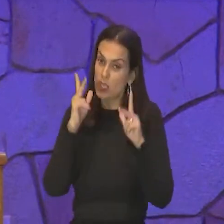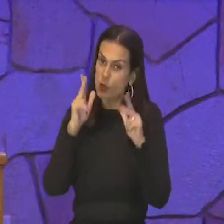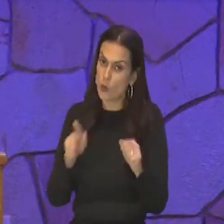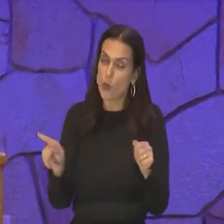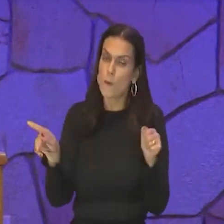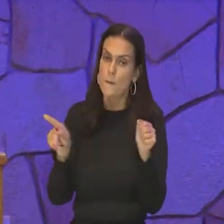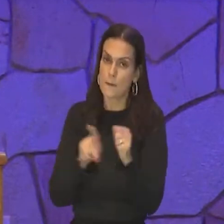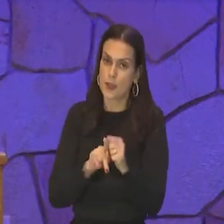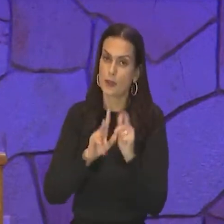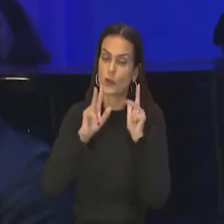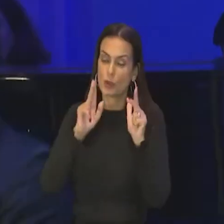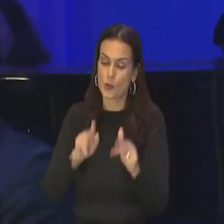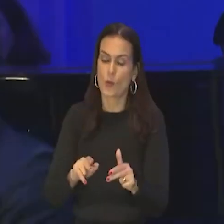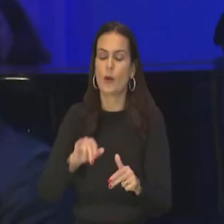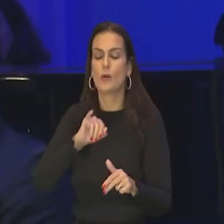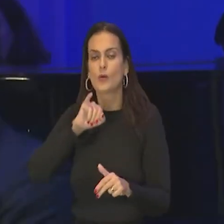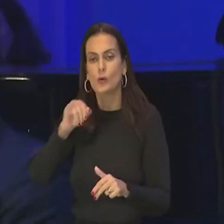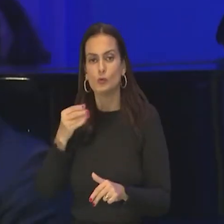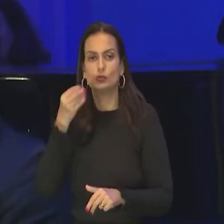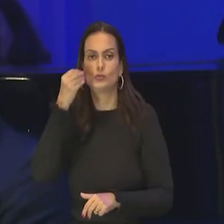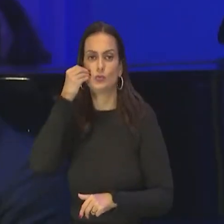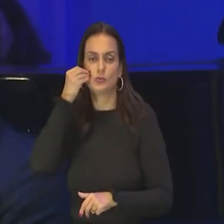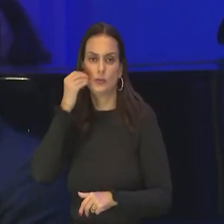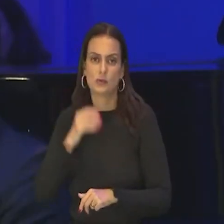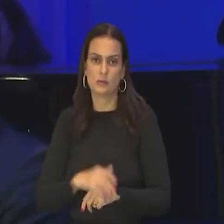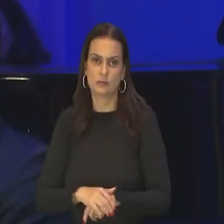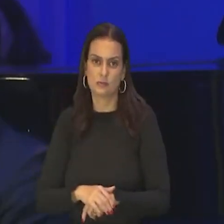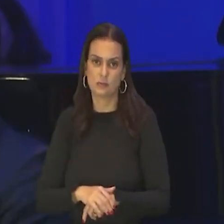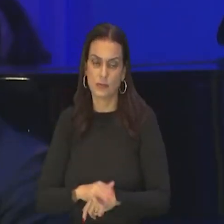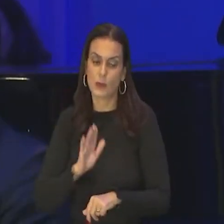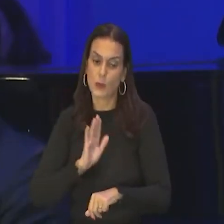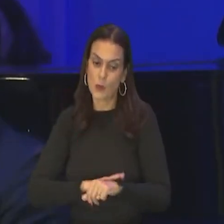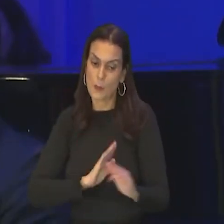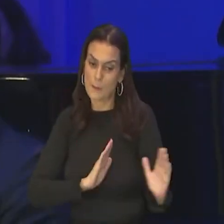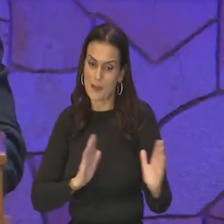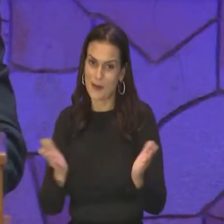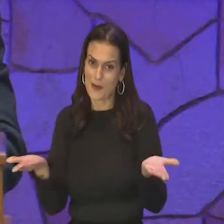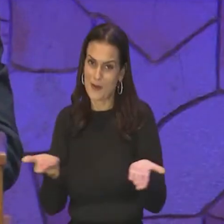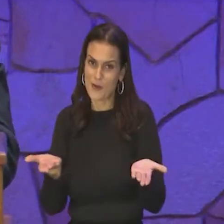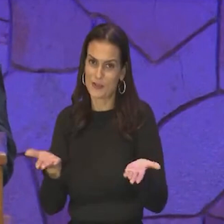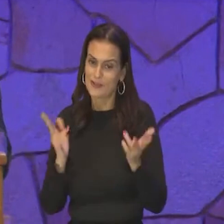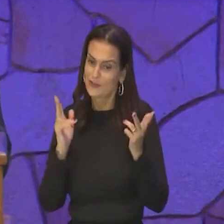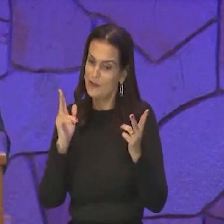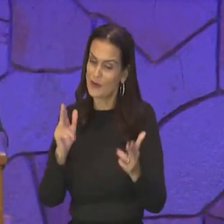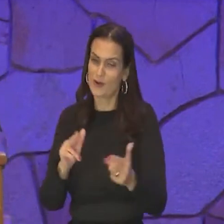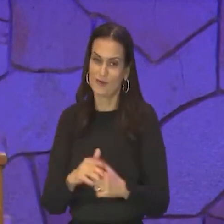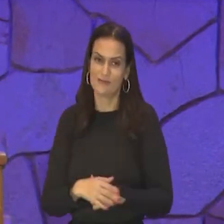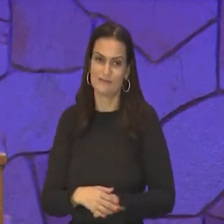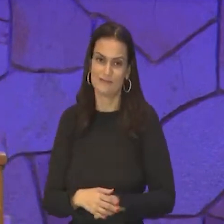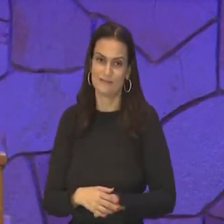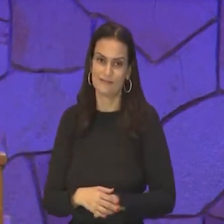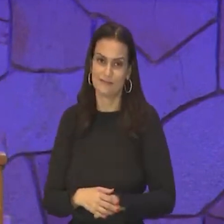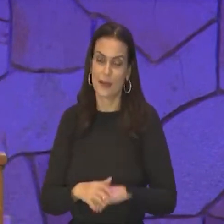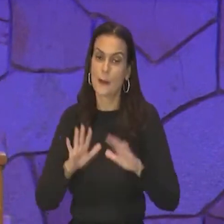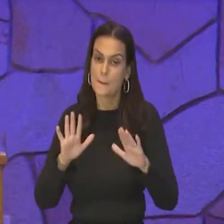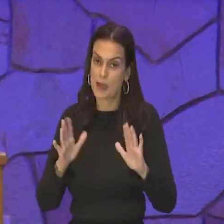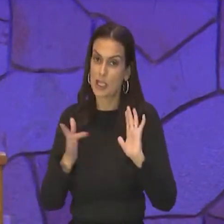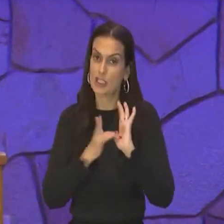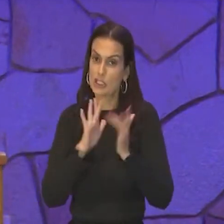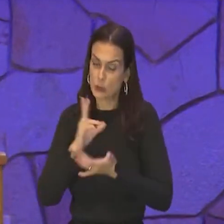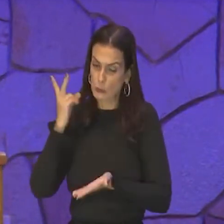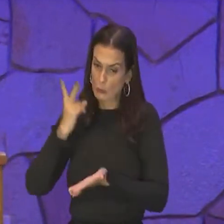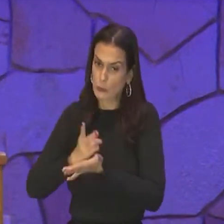nós somos os Tomés do nosso tempo, todos nós. Mas Jesus está